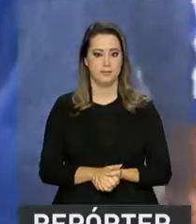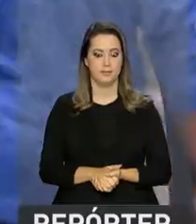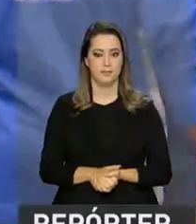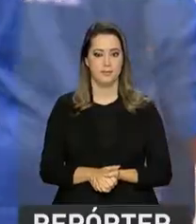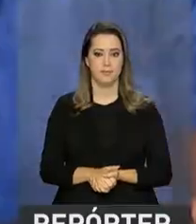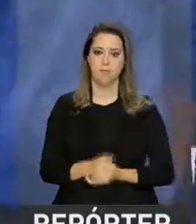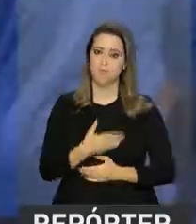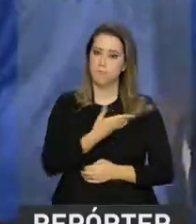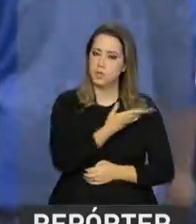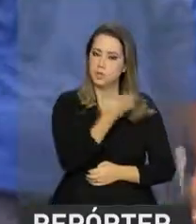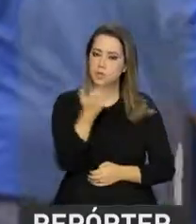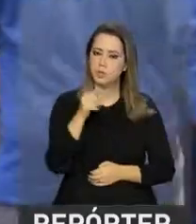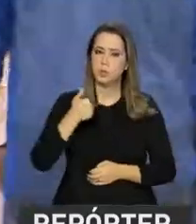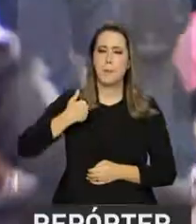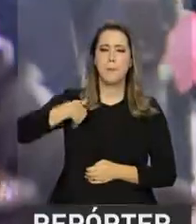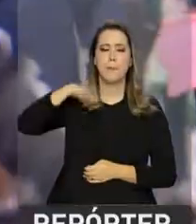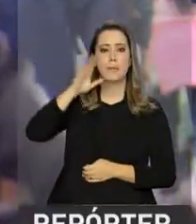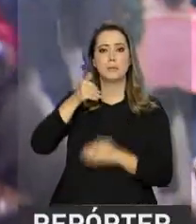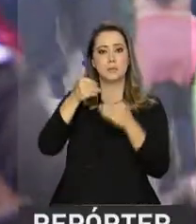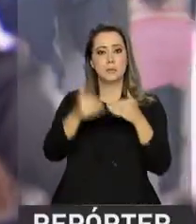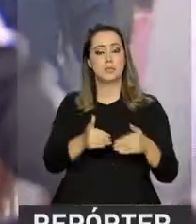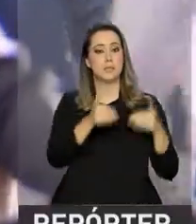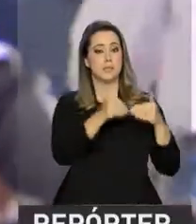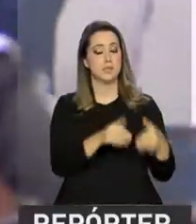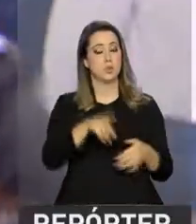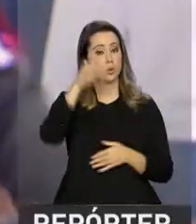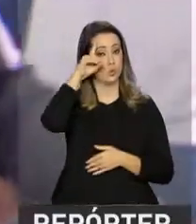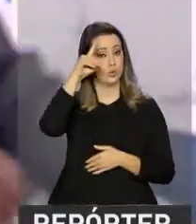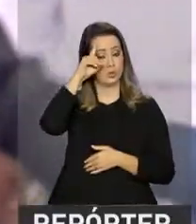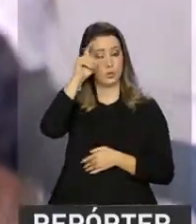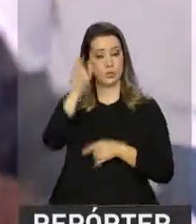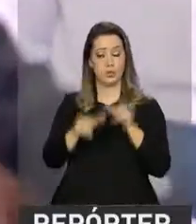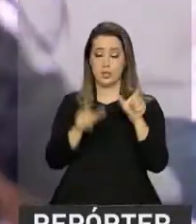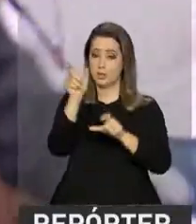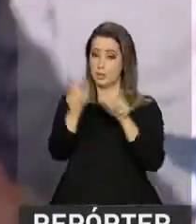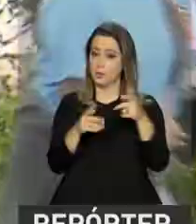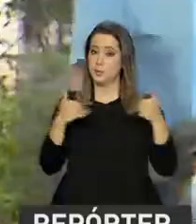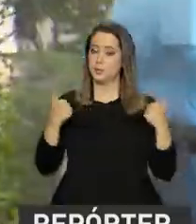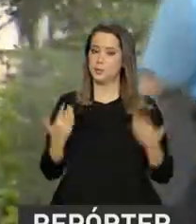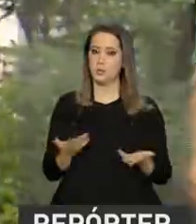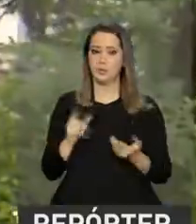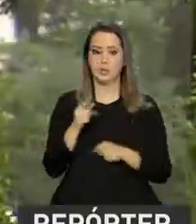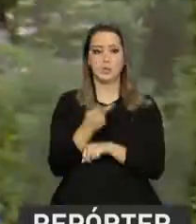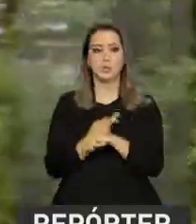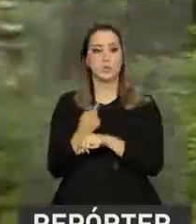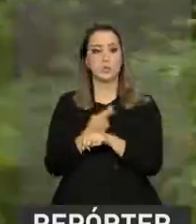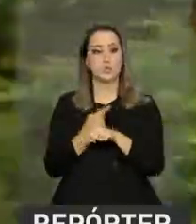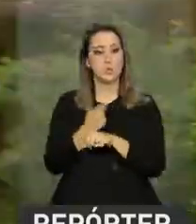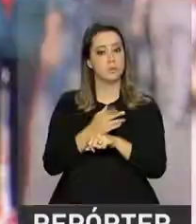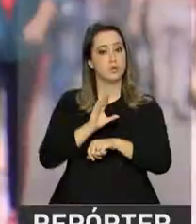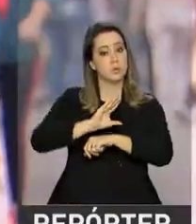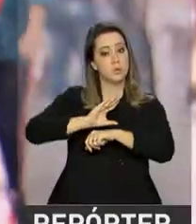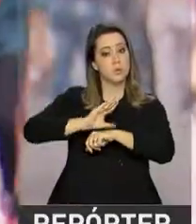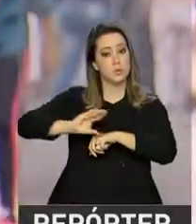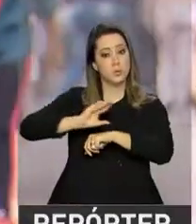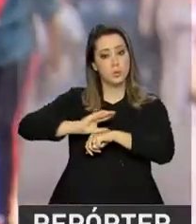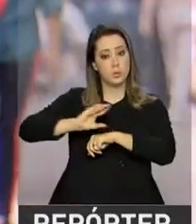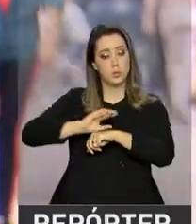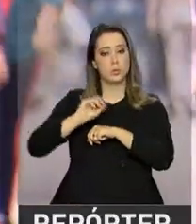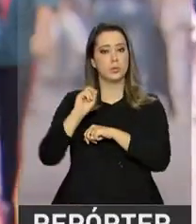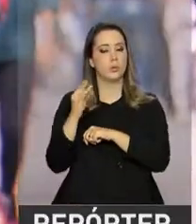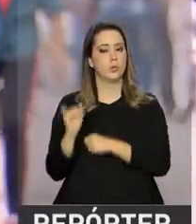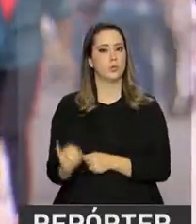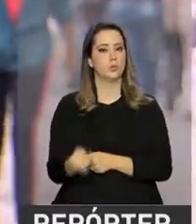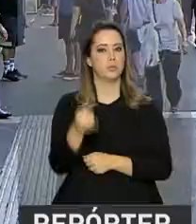eles estão cada vez mais presentes no dia a dia dos brasileiros seja na busca pela qualificação o como uma